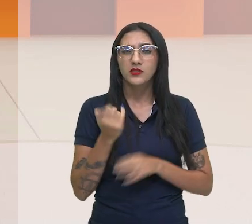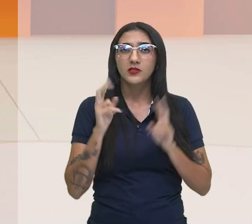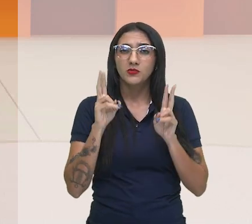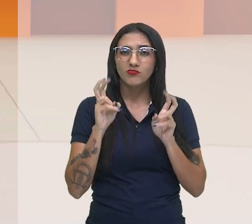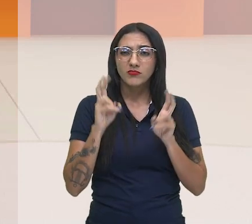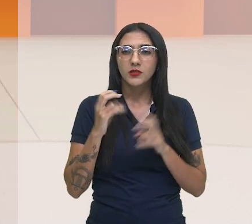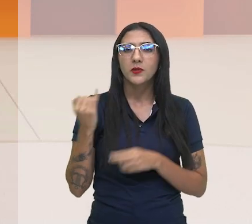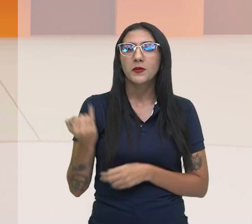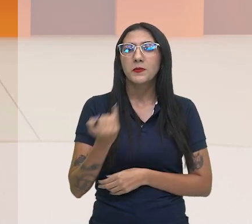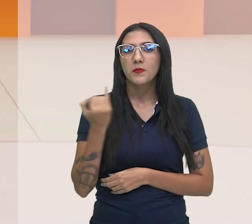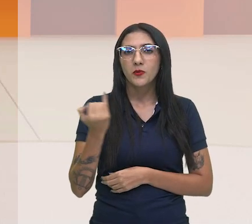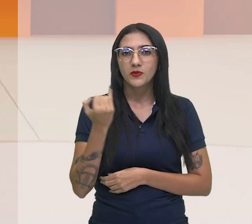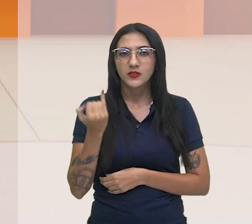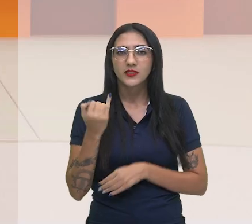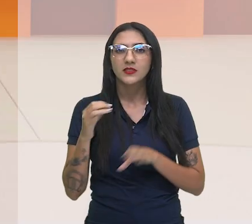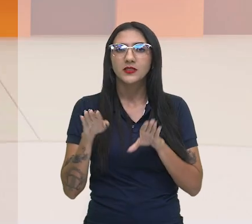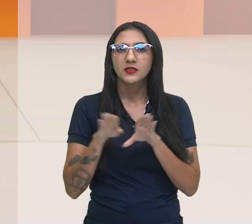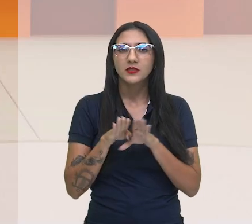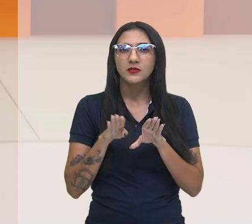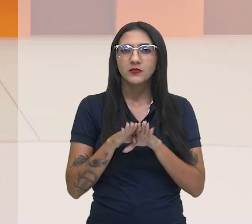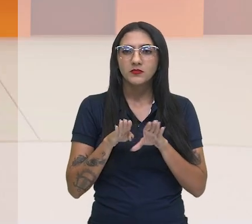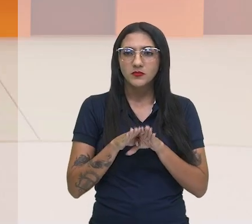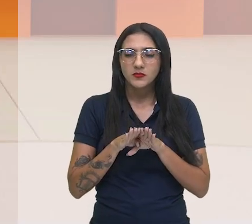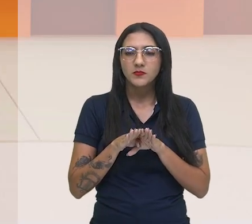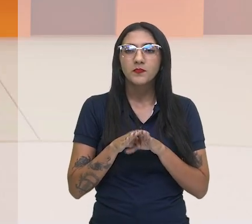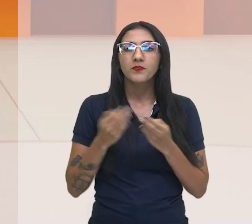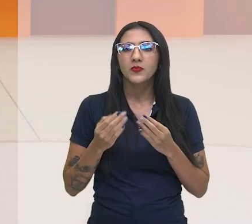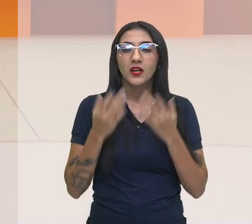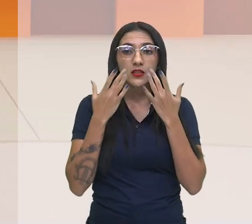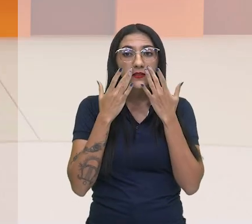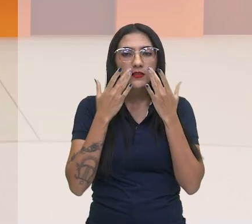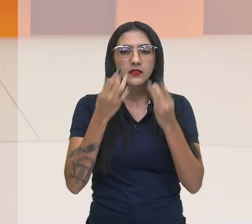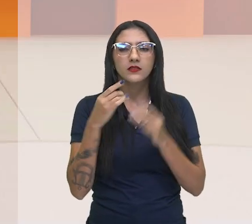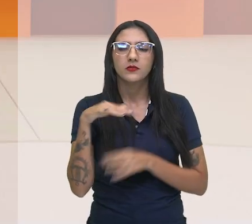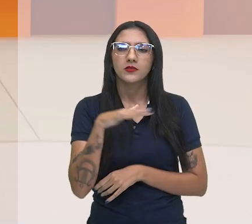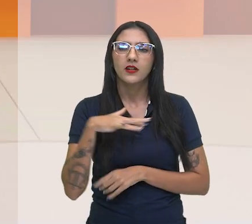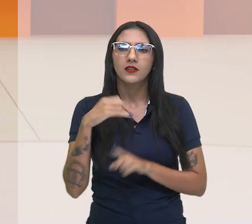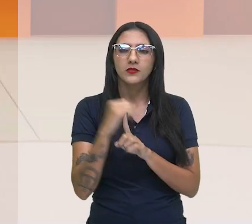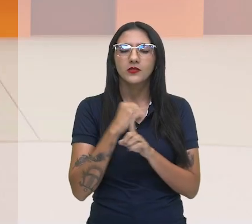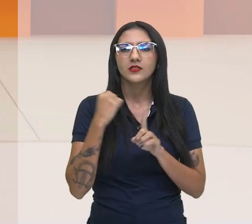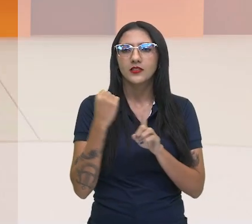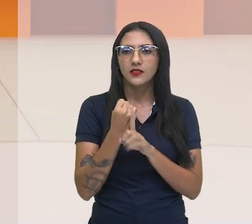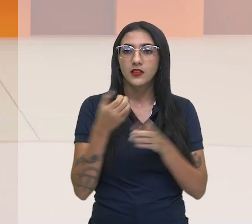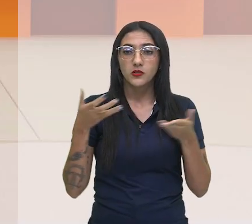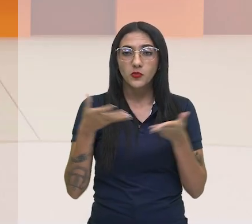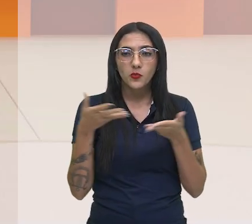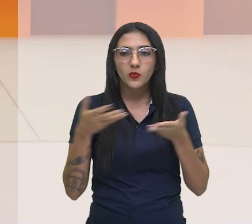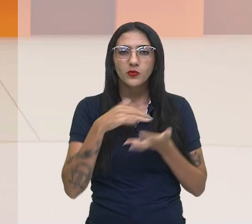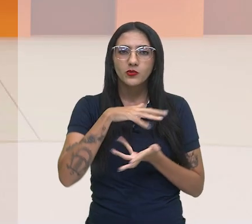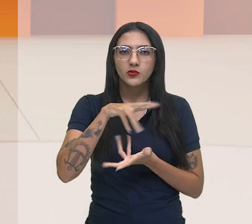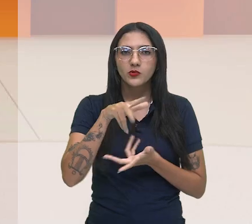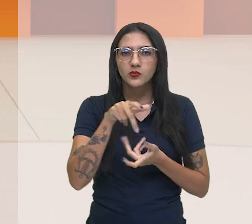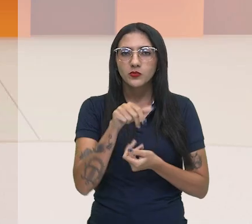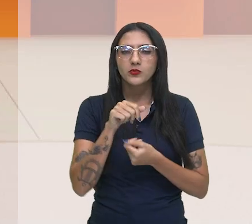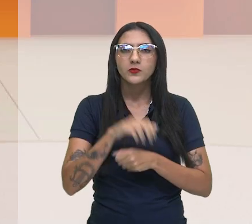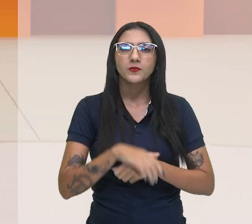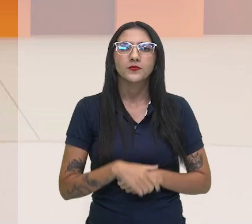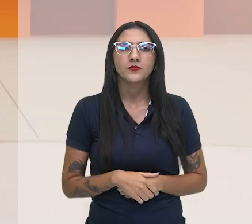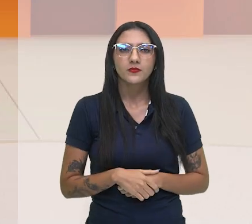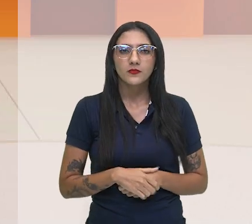extremamente importante, é um assunto extremamente em vigência na nossa sociedade, no nosso mundo de hoje, onde a